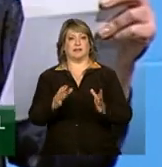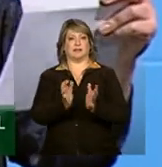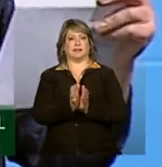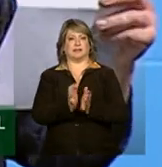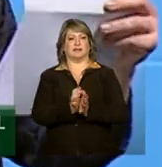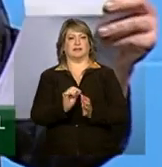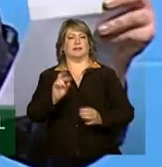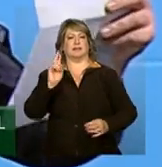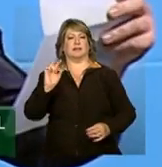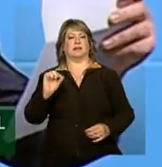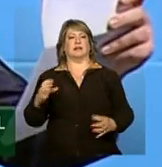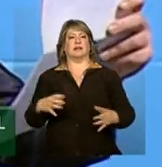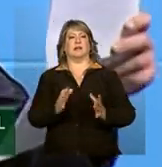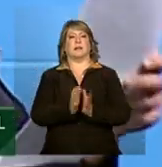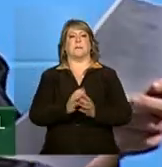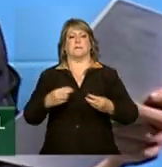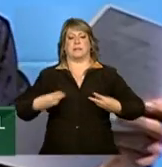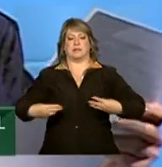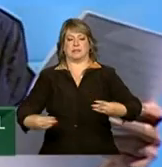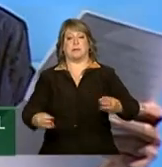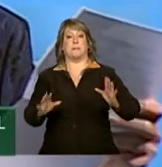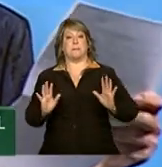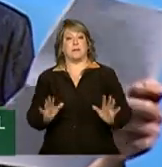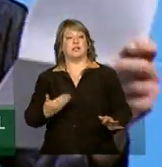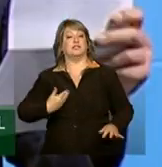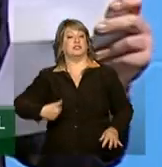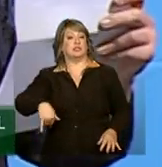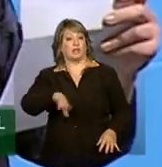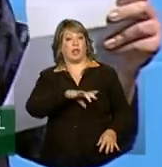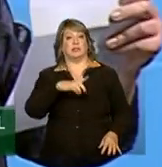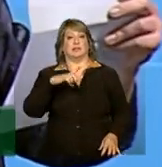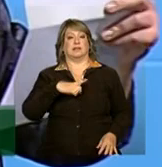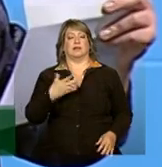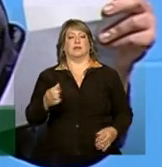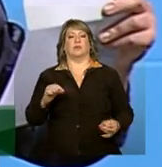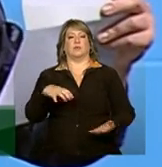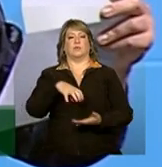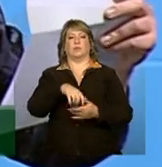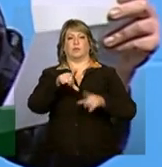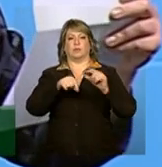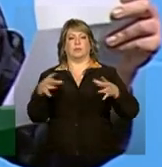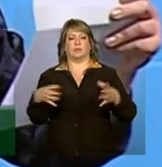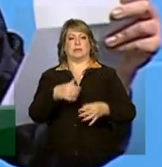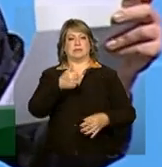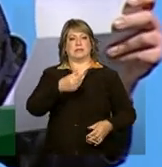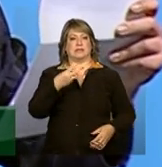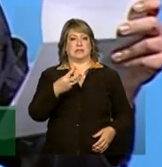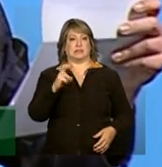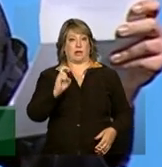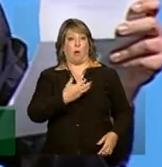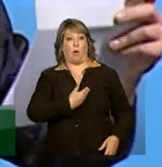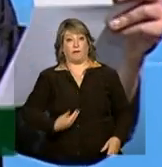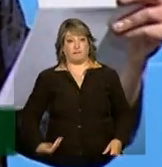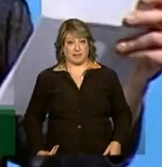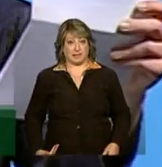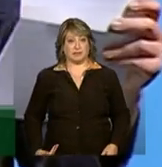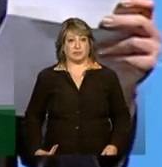representados em nível ministerial, mas nós contamos com a delegação de 135